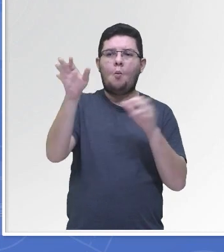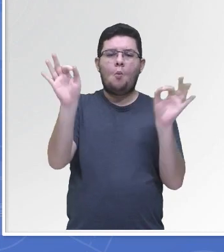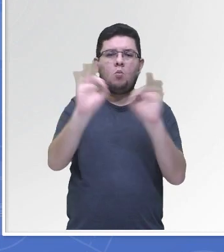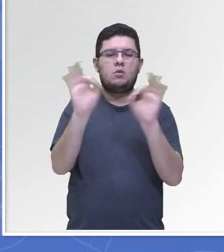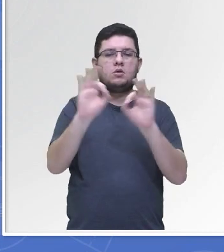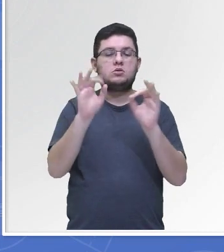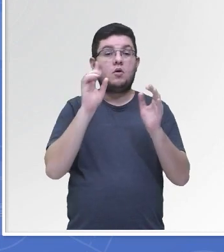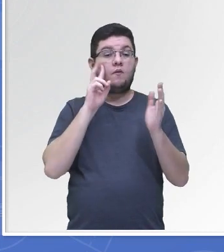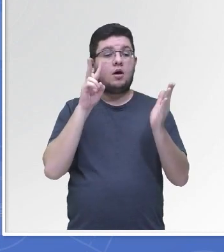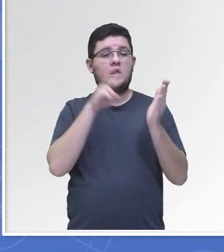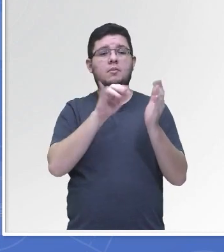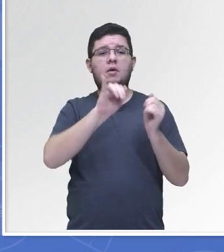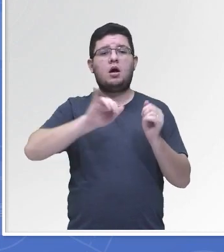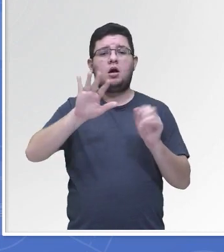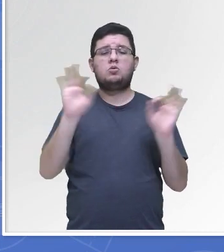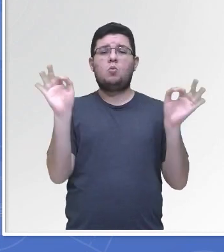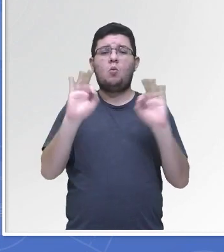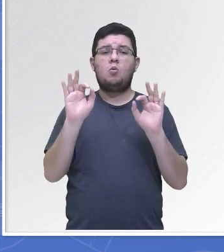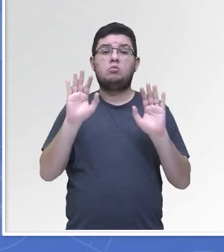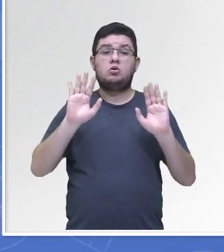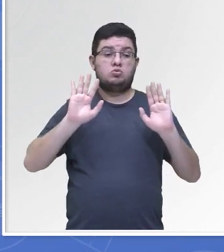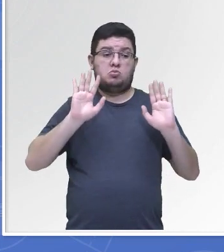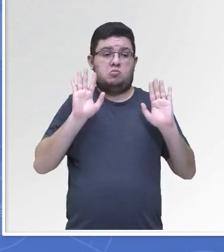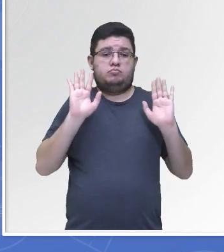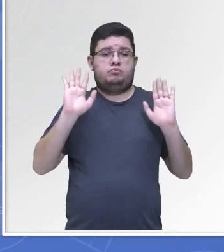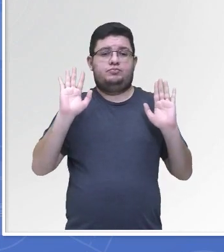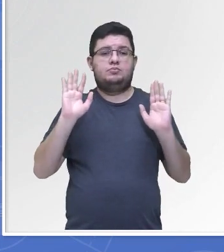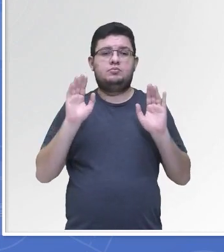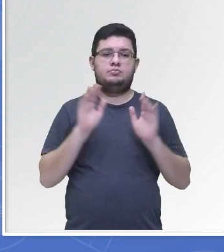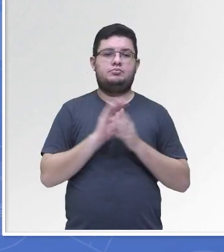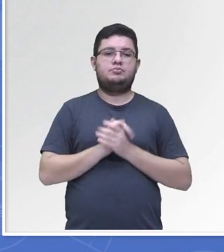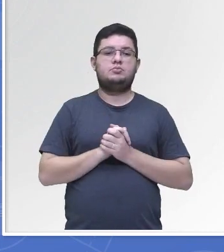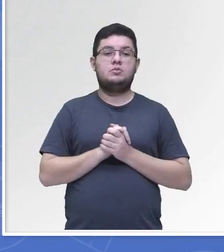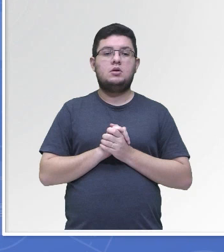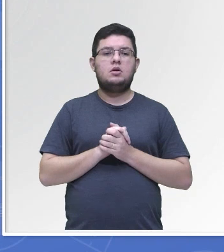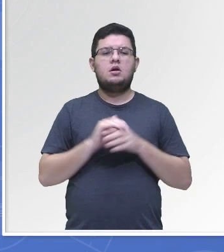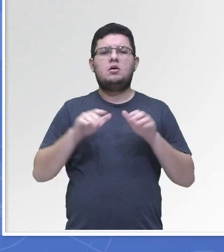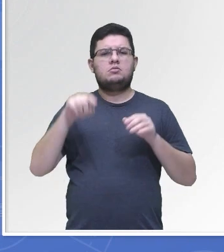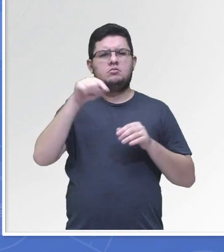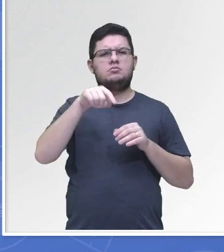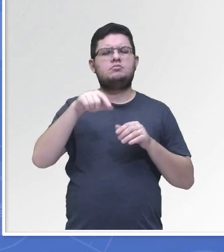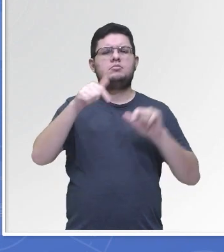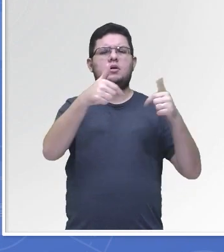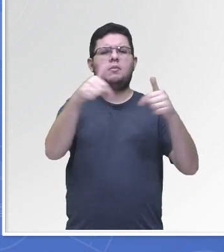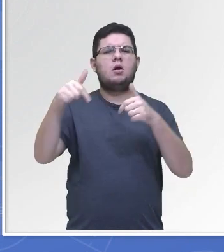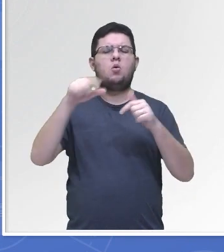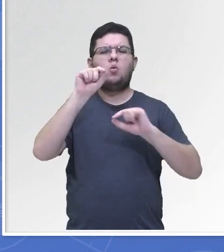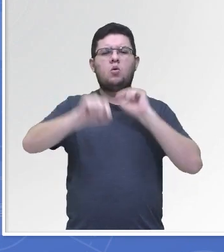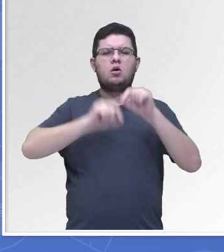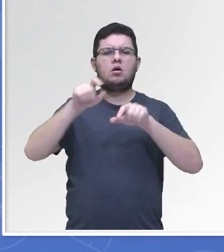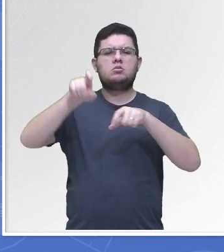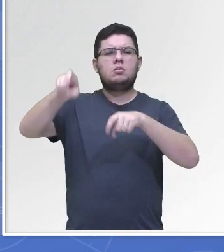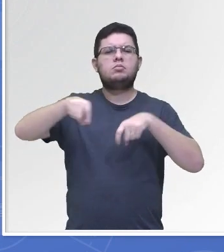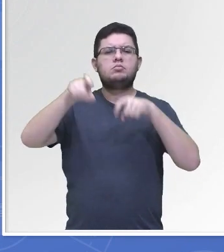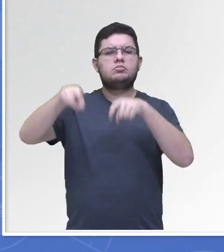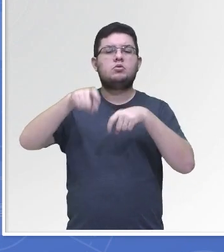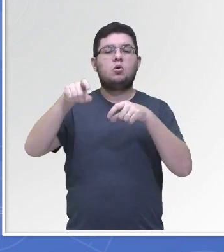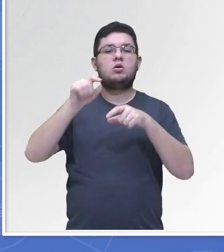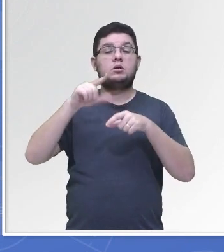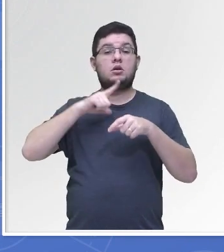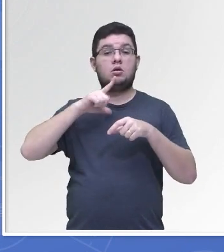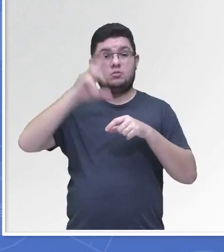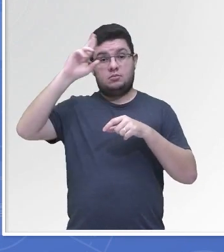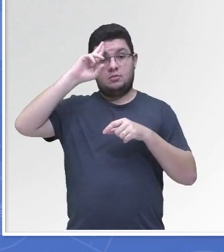o trabalhador rural, a não ser em casos esporádicos, tem o patrão na conta de benfeitor. No